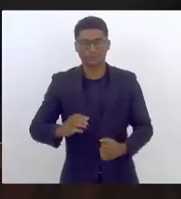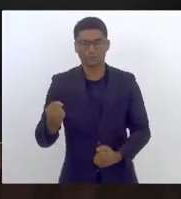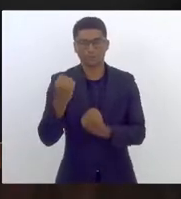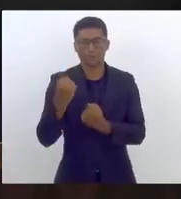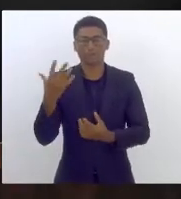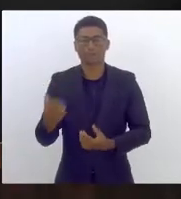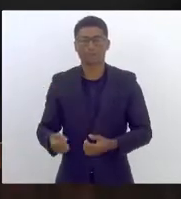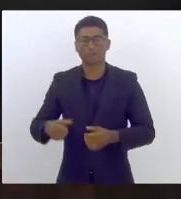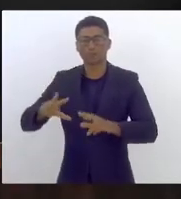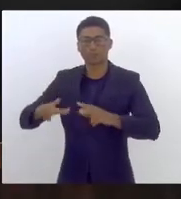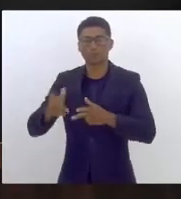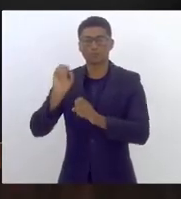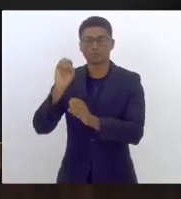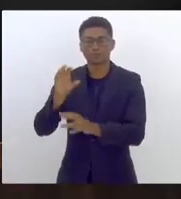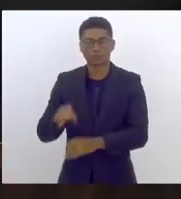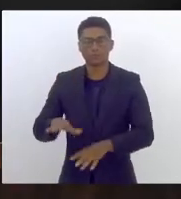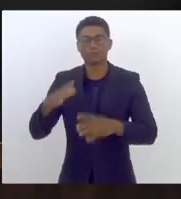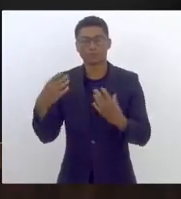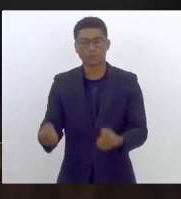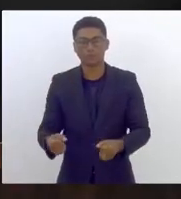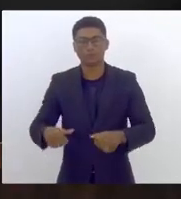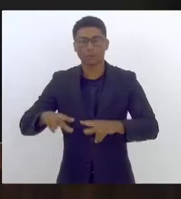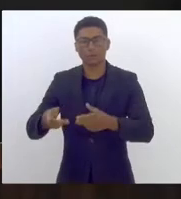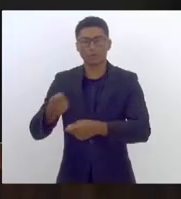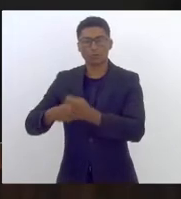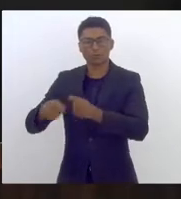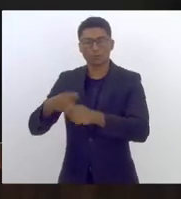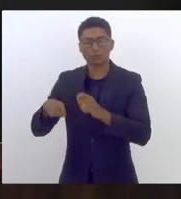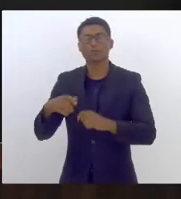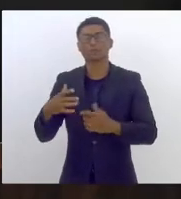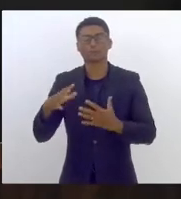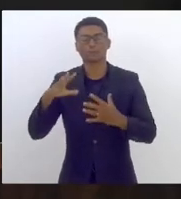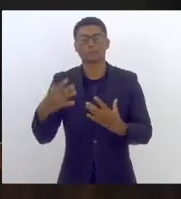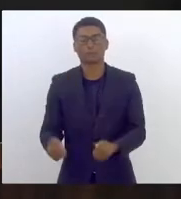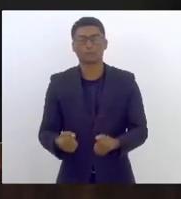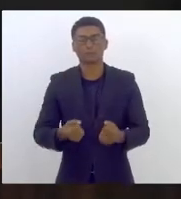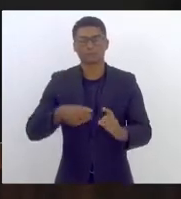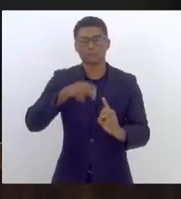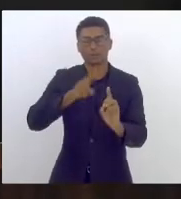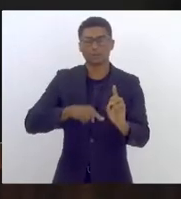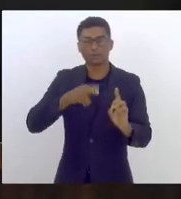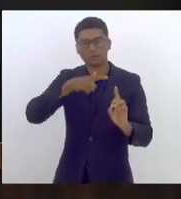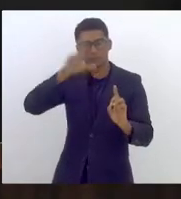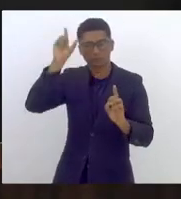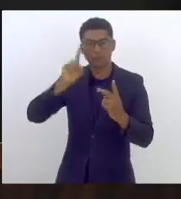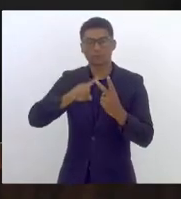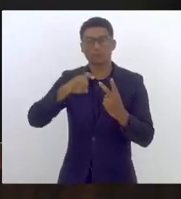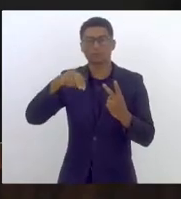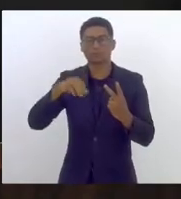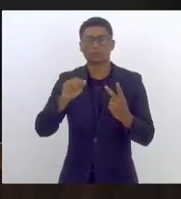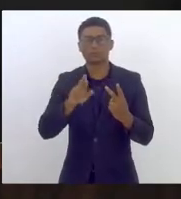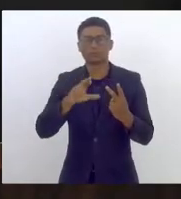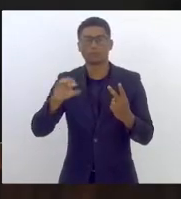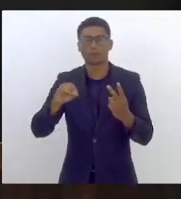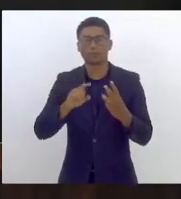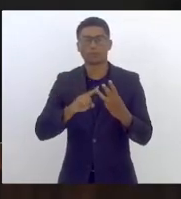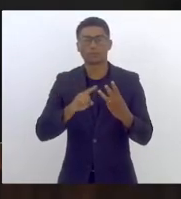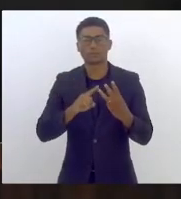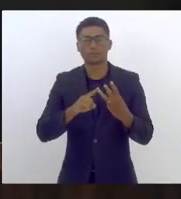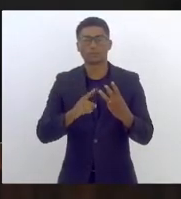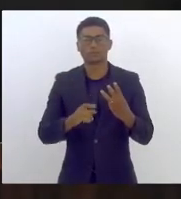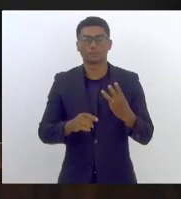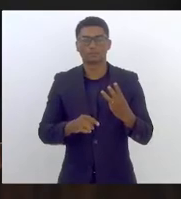favorável de orçamento finalização financeira de controle favorável relator Deputado Luiz Paulo Marcelo Dino Márcio canela Luiz Paulo e Márcio